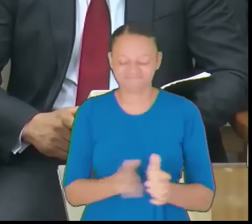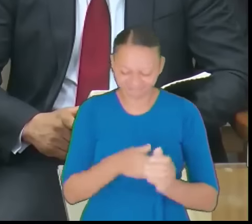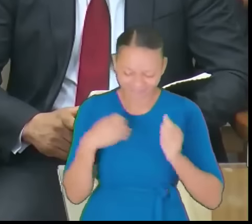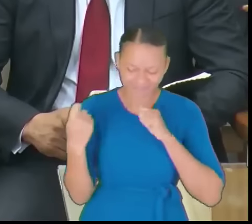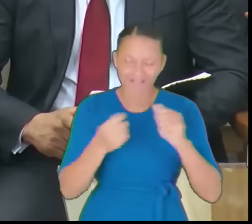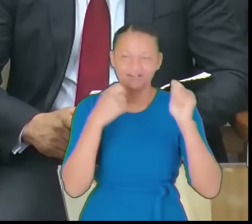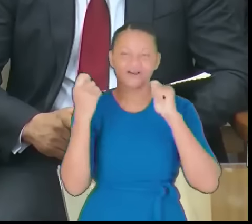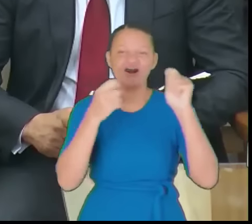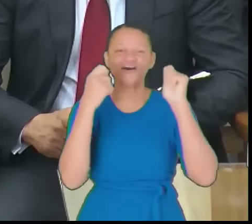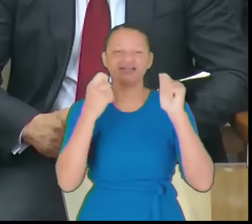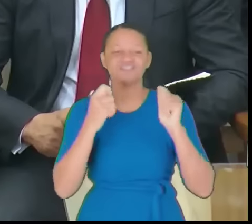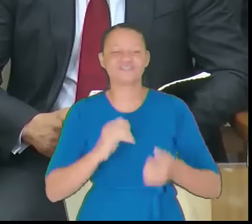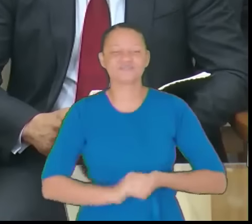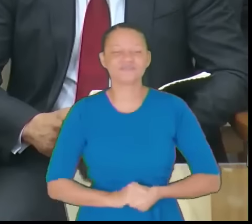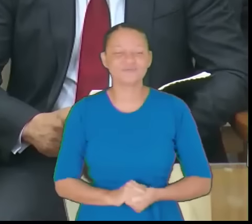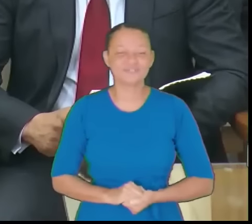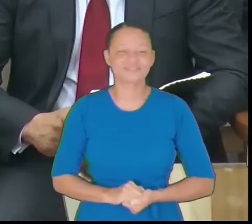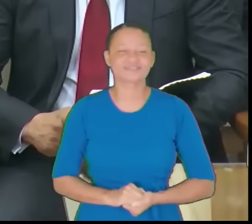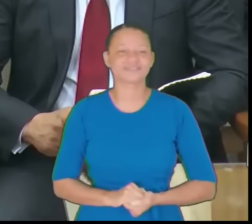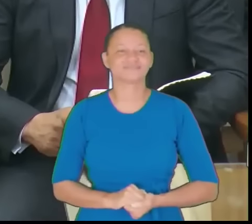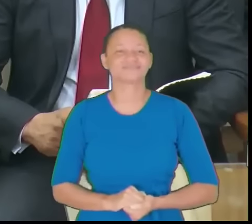Aleluia!